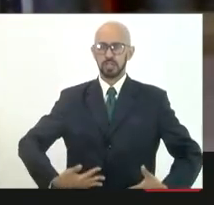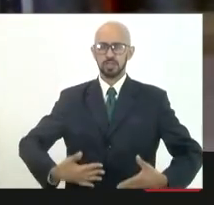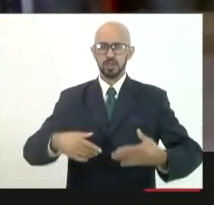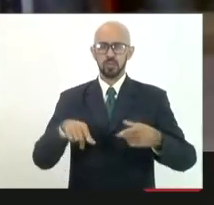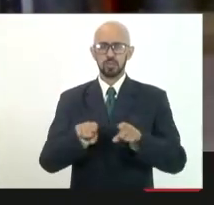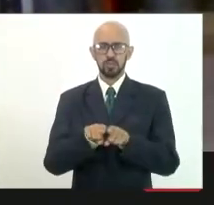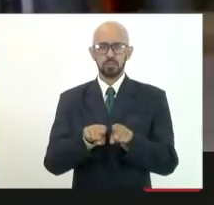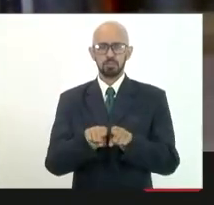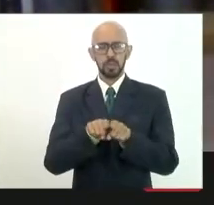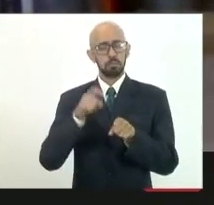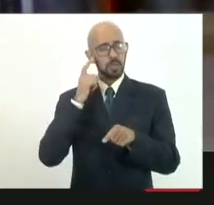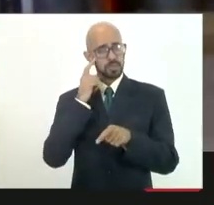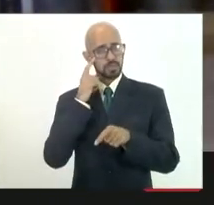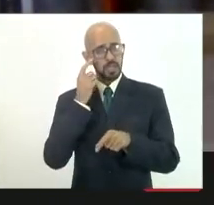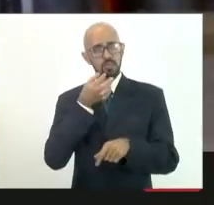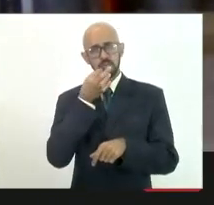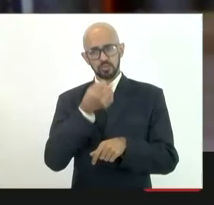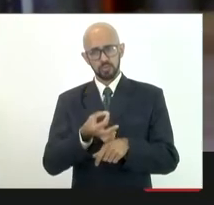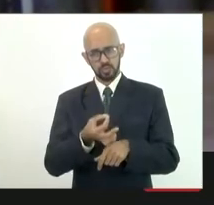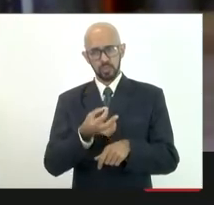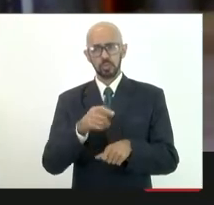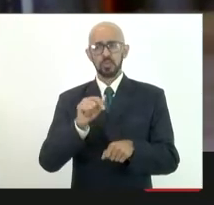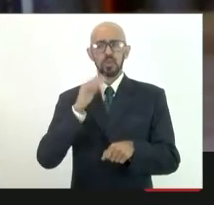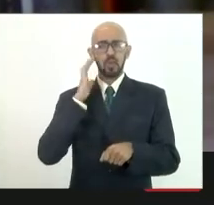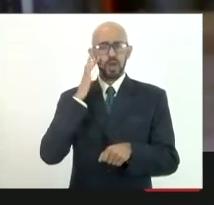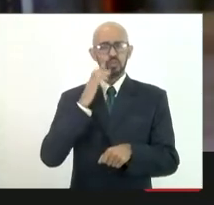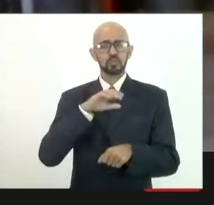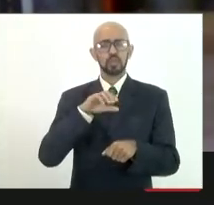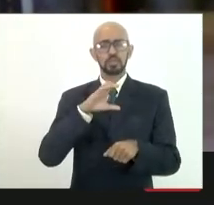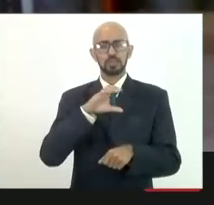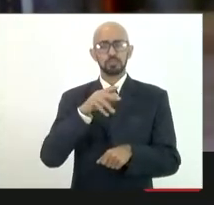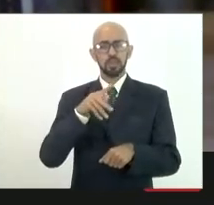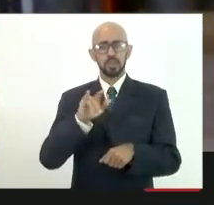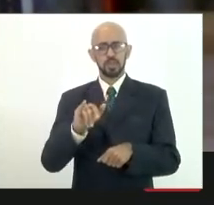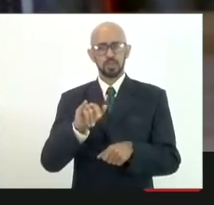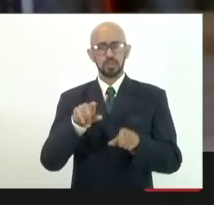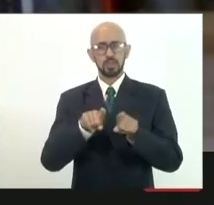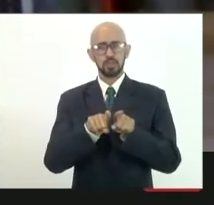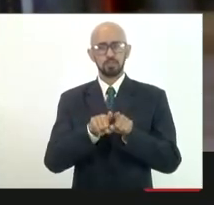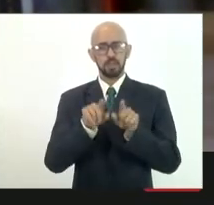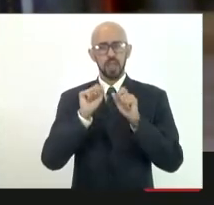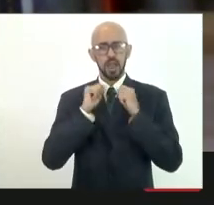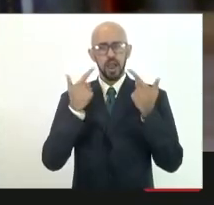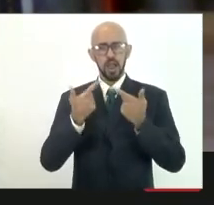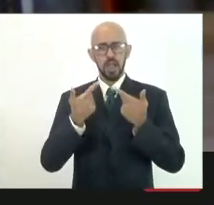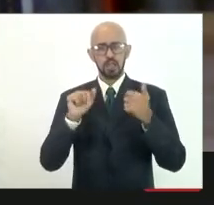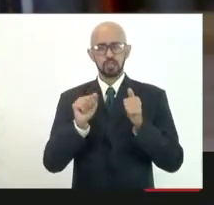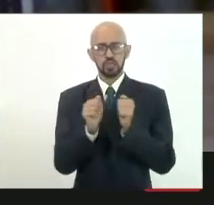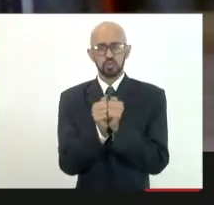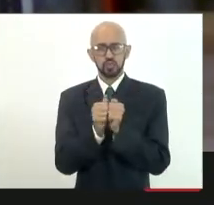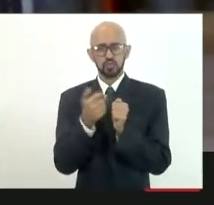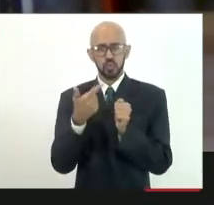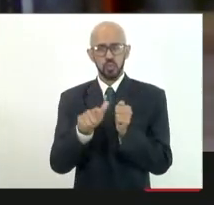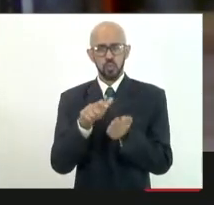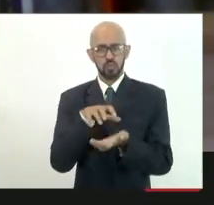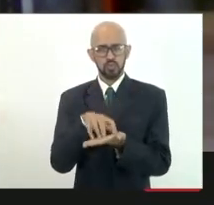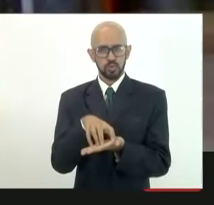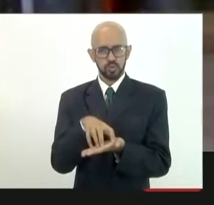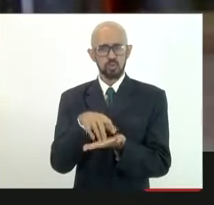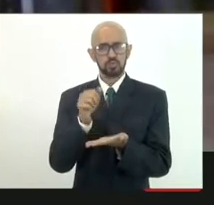em sugestões que acho que tanto a CPI como a LERJ, em interação com os diversos órgãos,